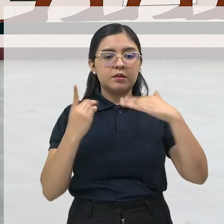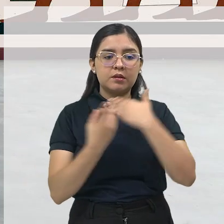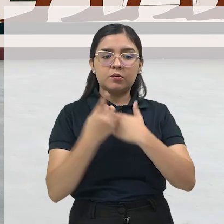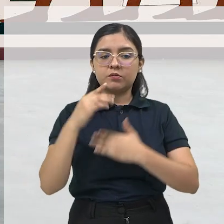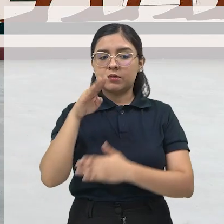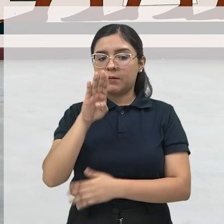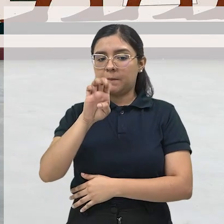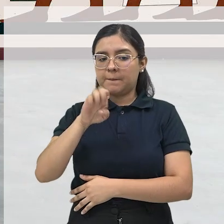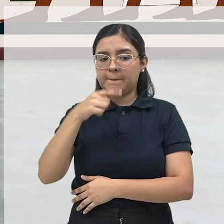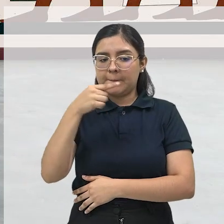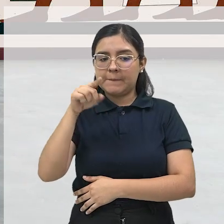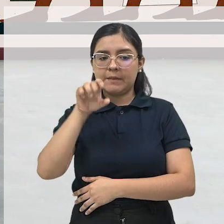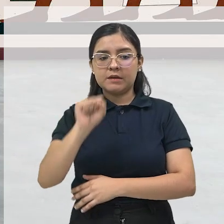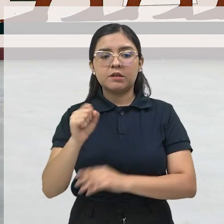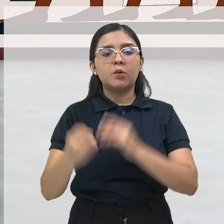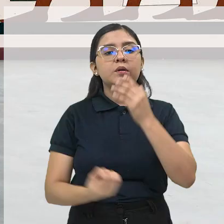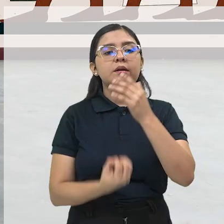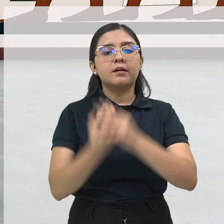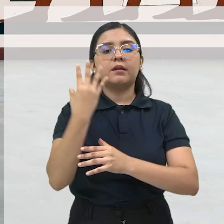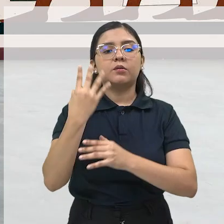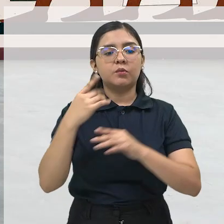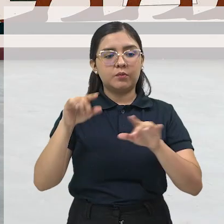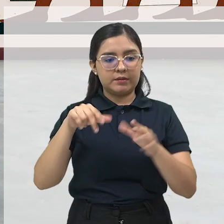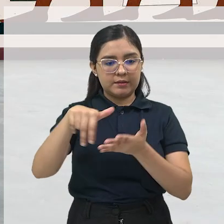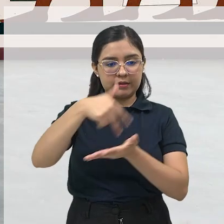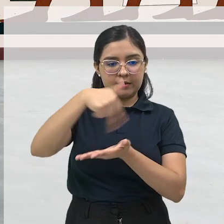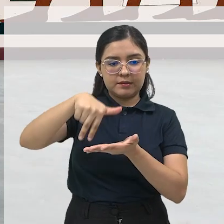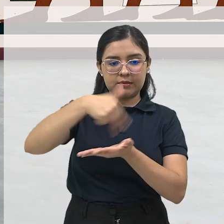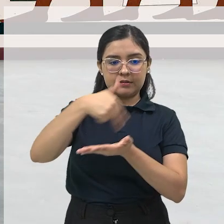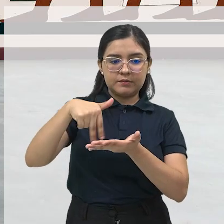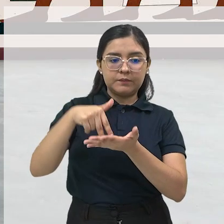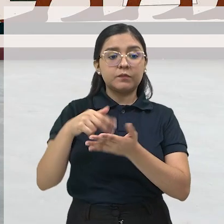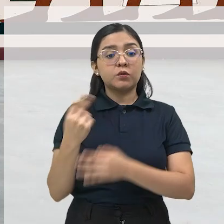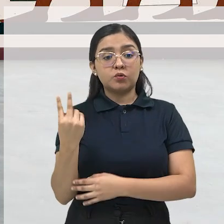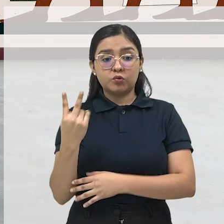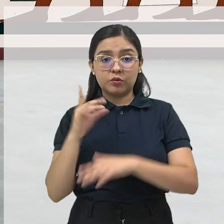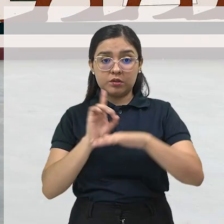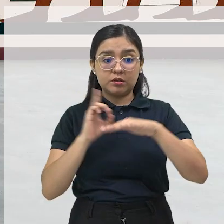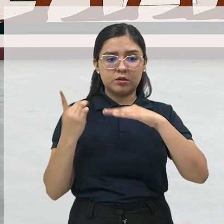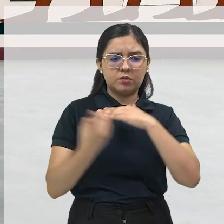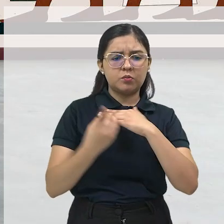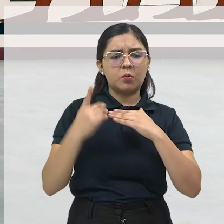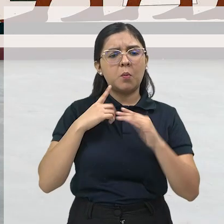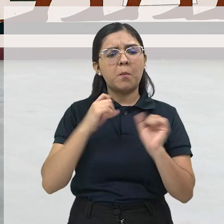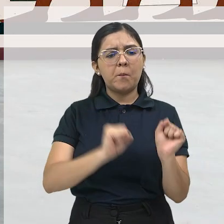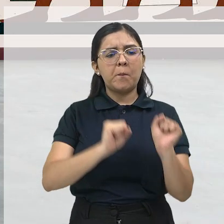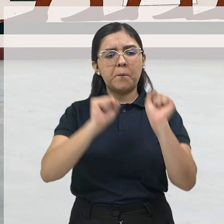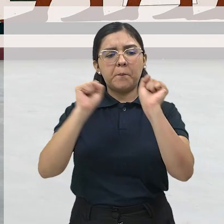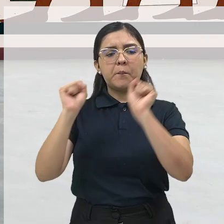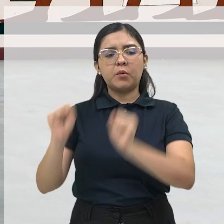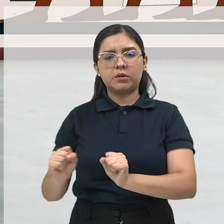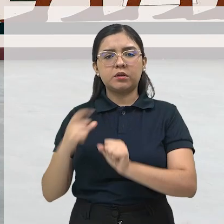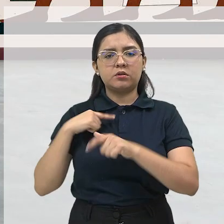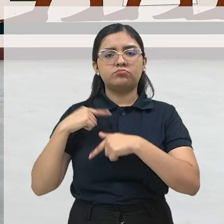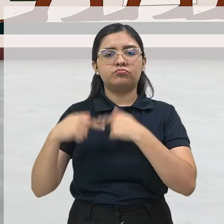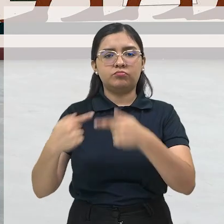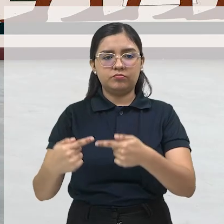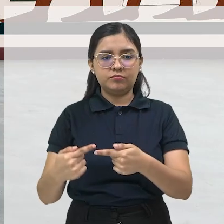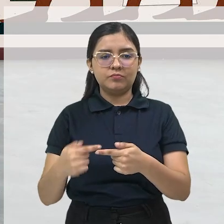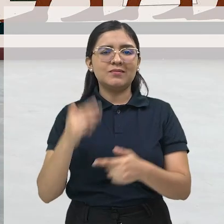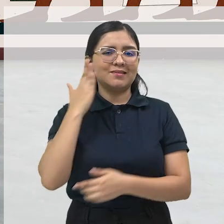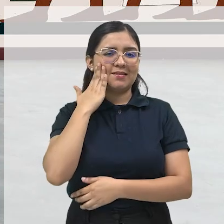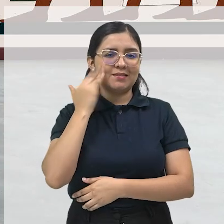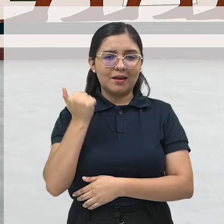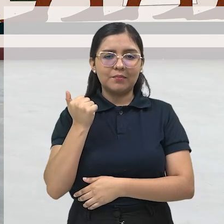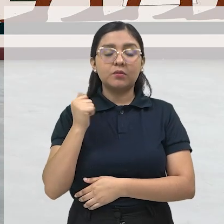que é considerado o inventor da dança. A ambos era atribuído um poder sobre a fertilidade. Então, a gente